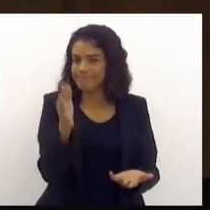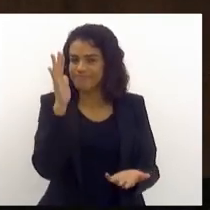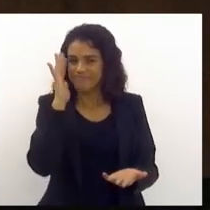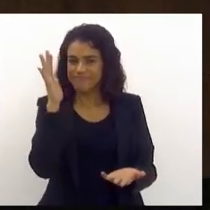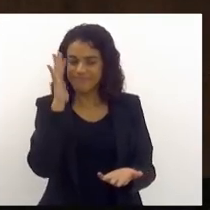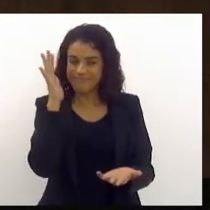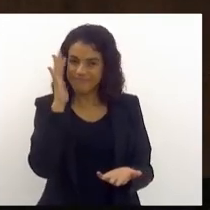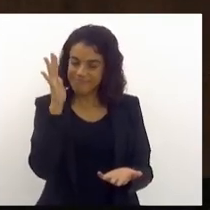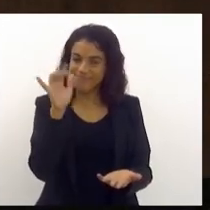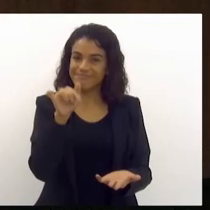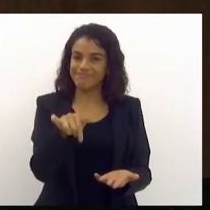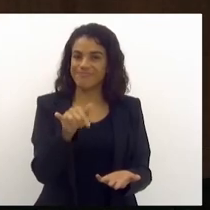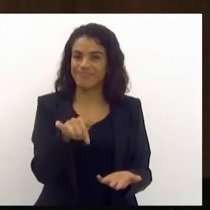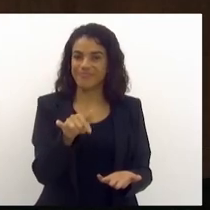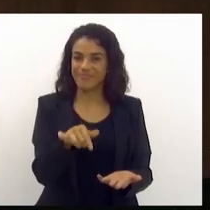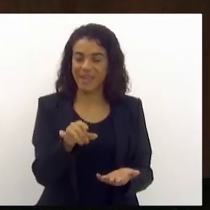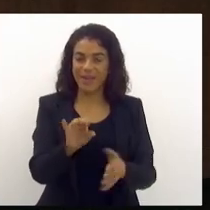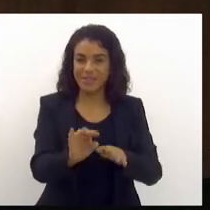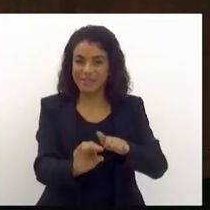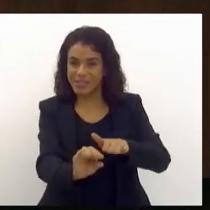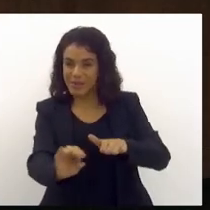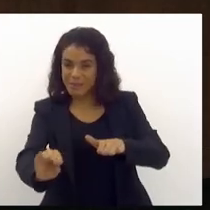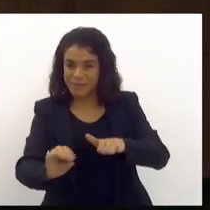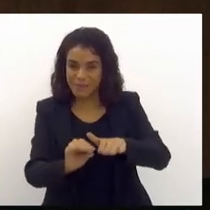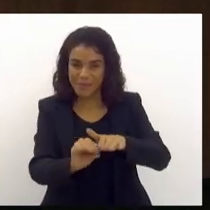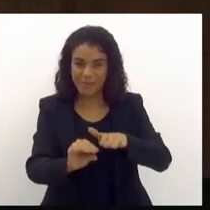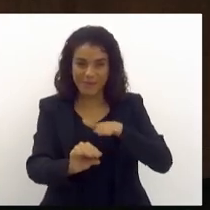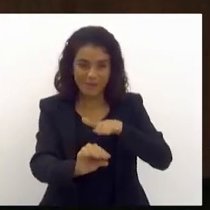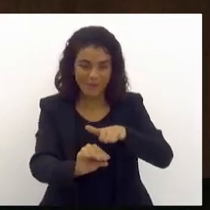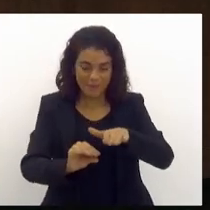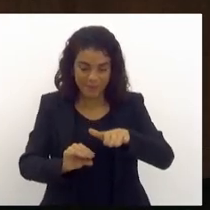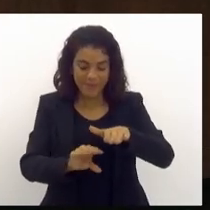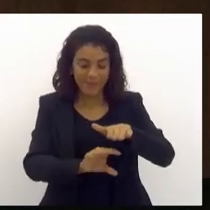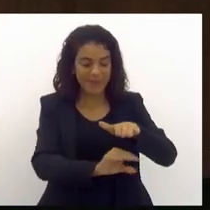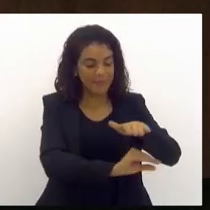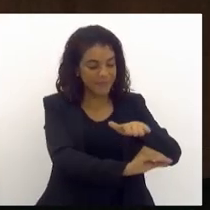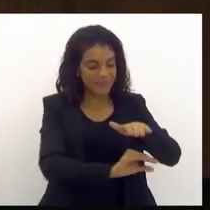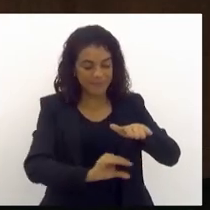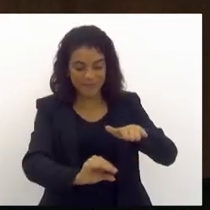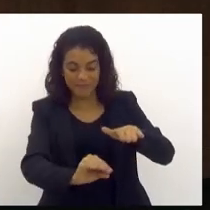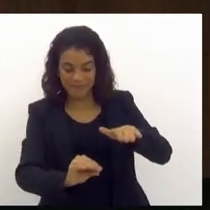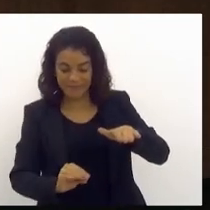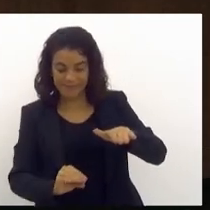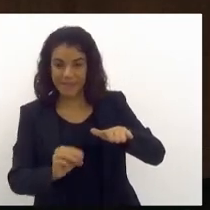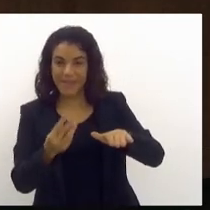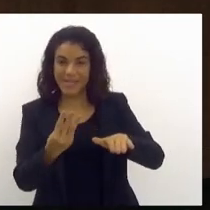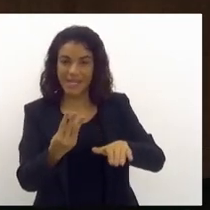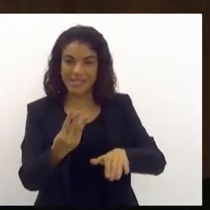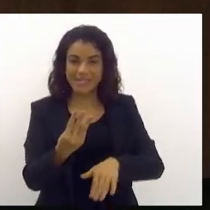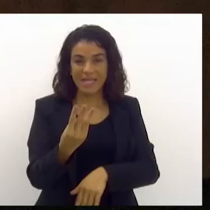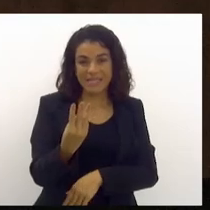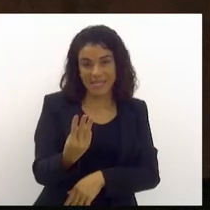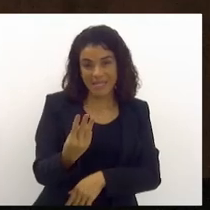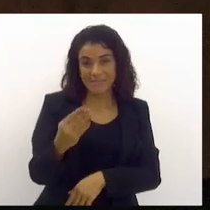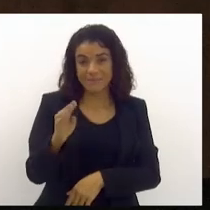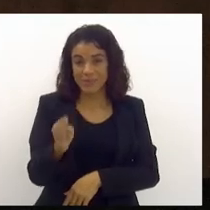imagina é que com esses remanejamentos, de 3 a 3 bilhões e meio, saiam